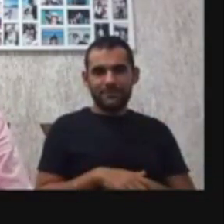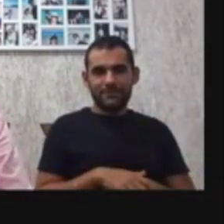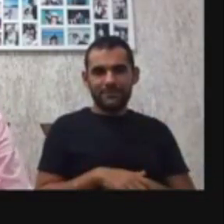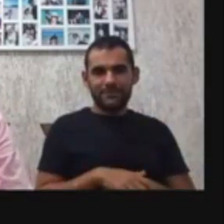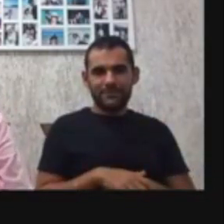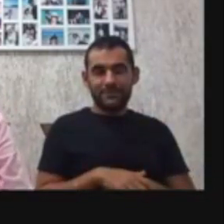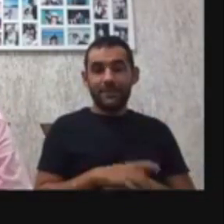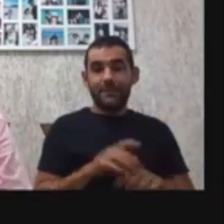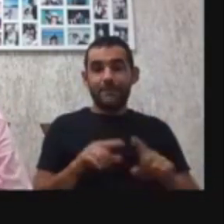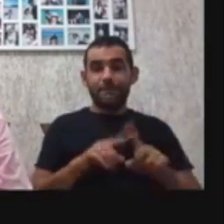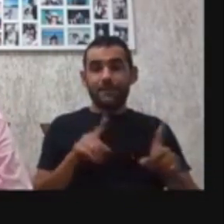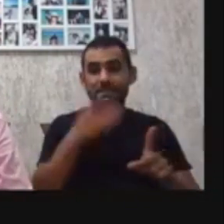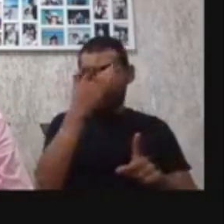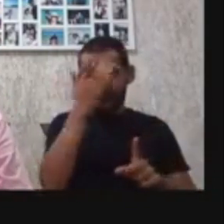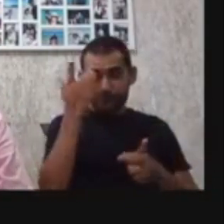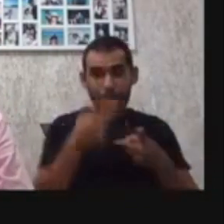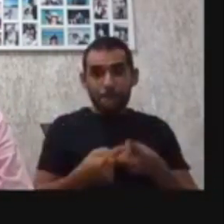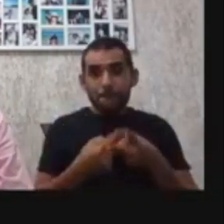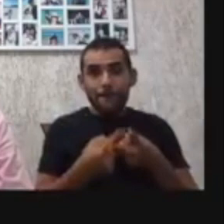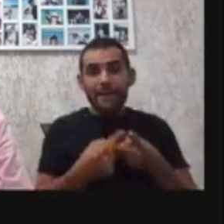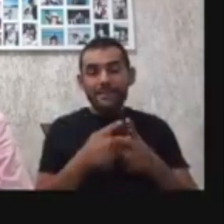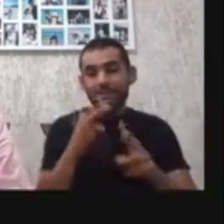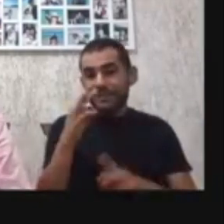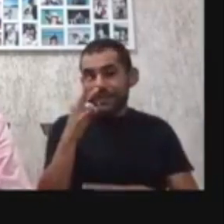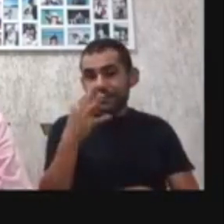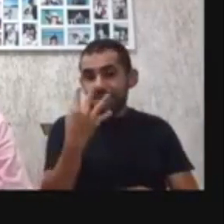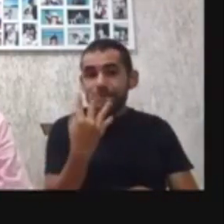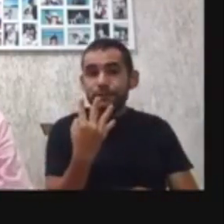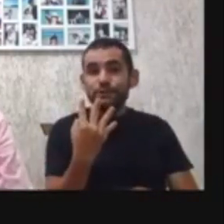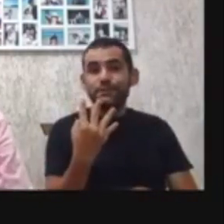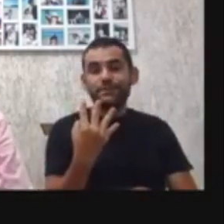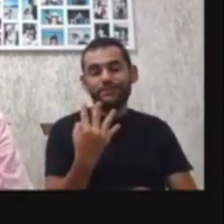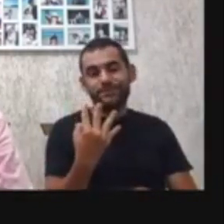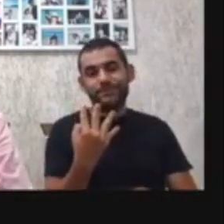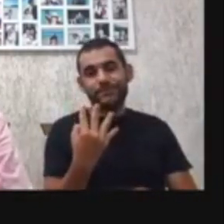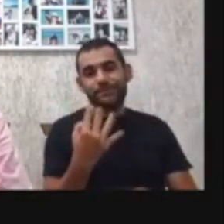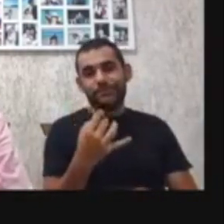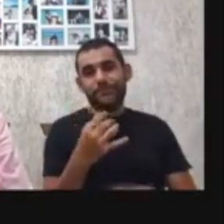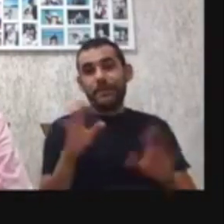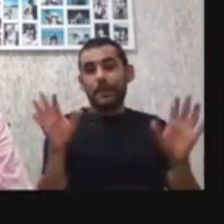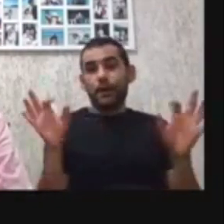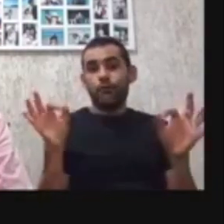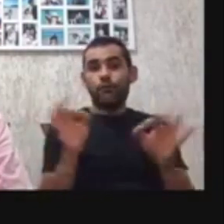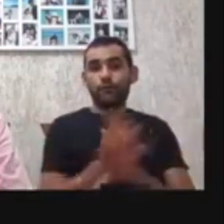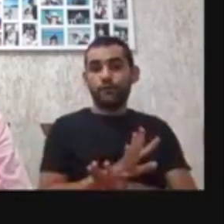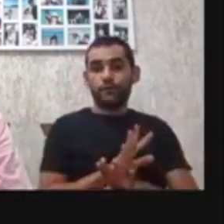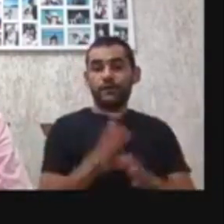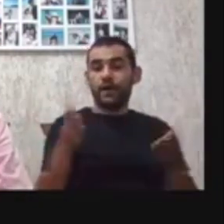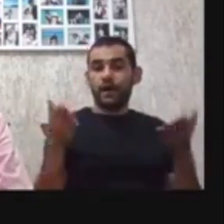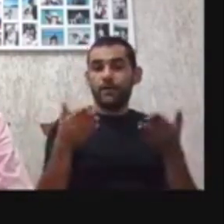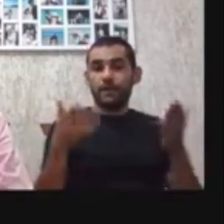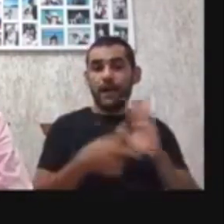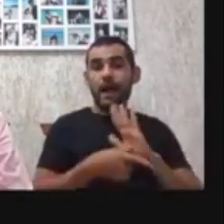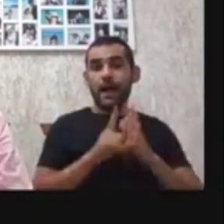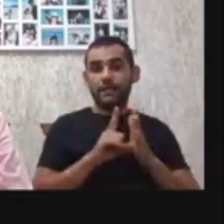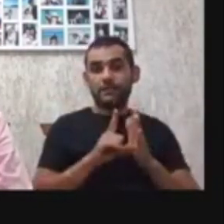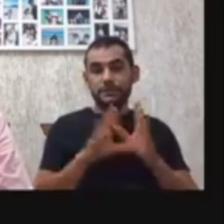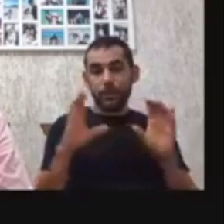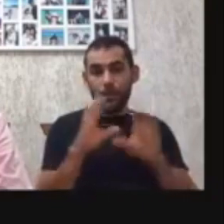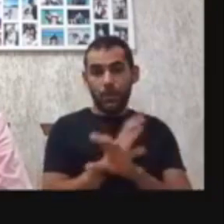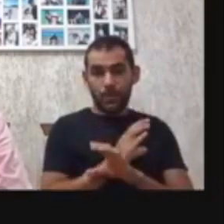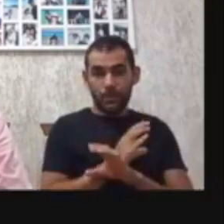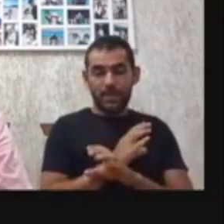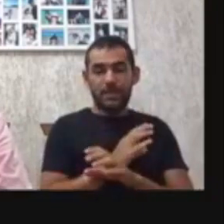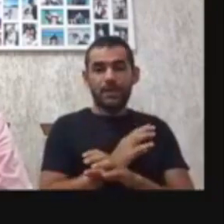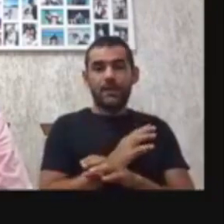Senão o pessoal não tem paciência de assistir tudo, mas eu queria que o senhor falasse assim, concluísse um pouco, antes da conclusão, perdão, falasse um pouco